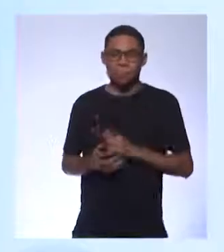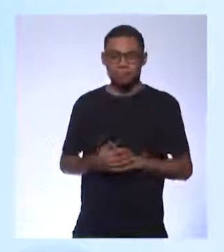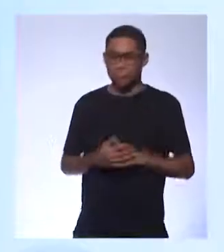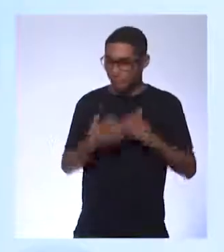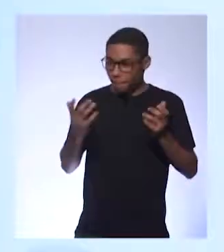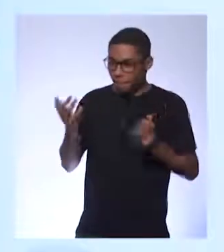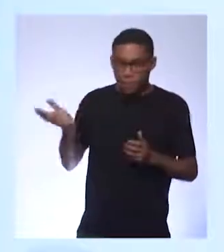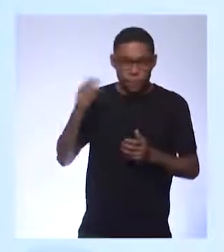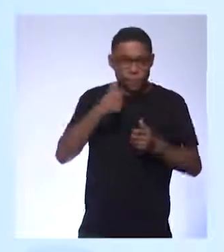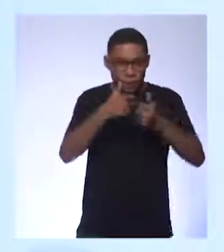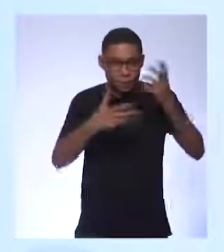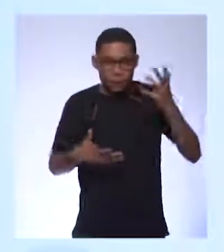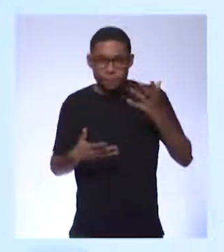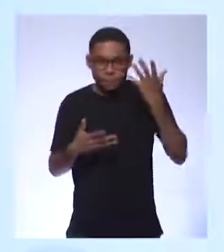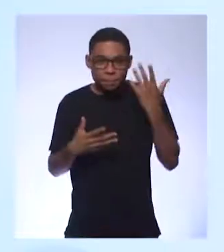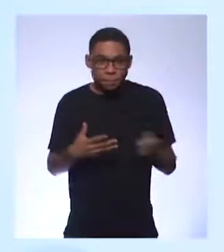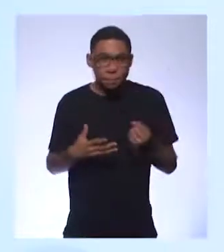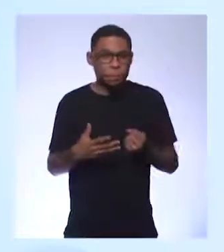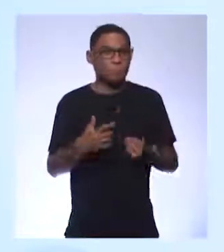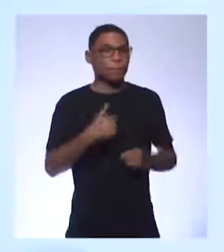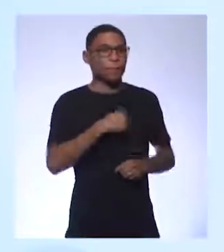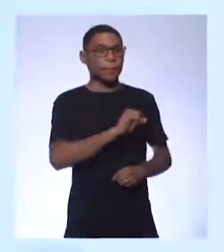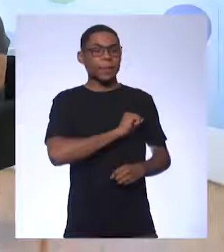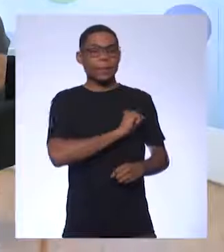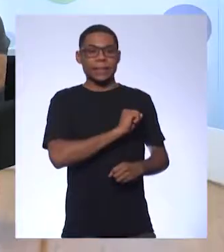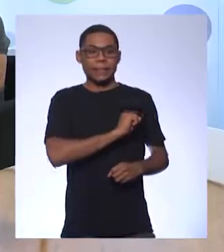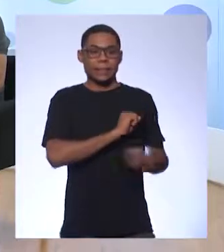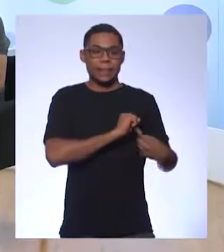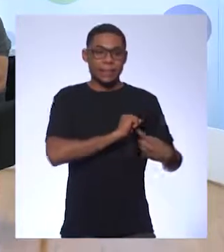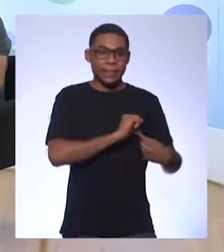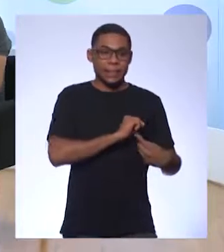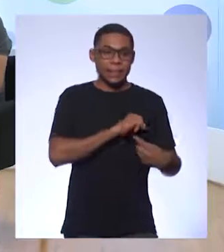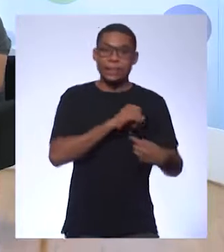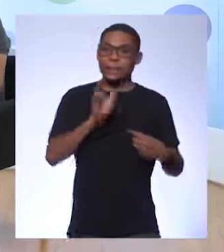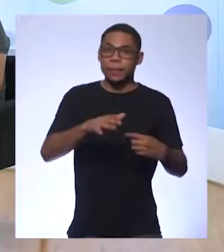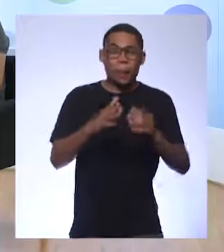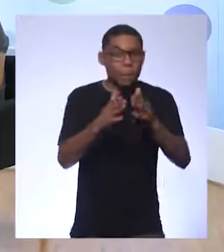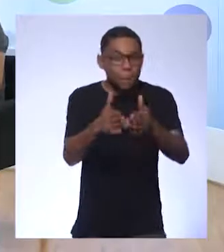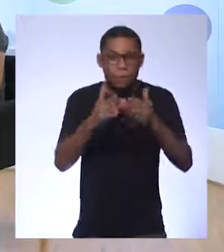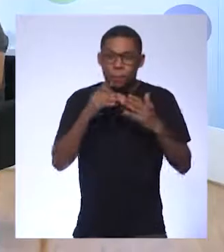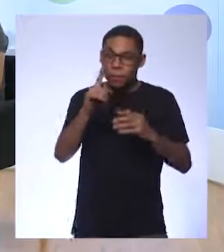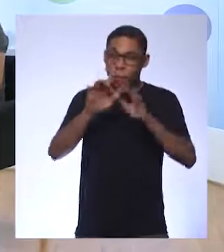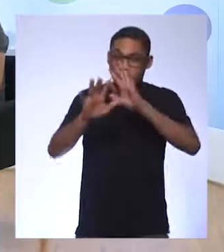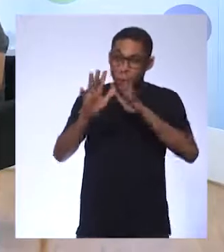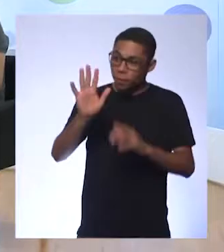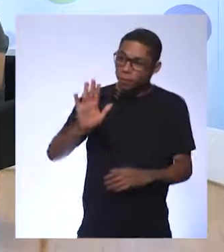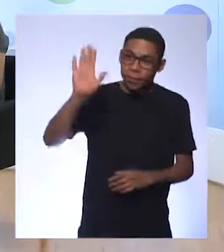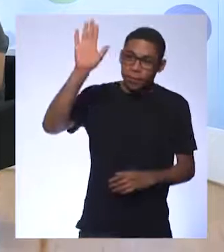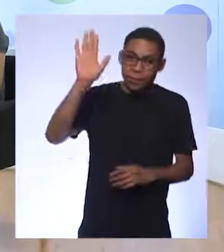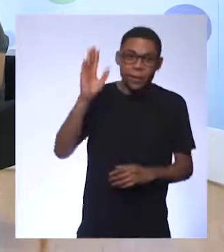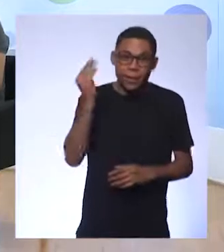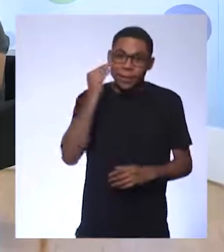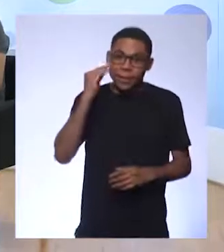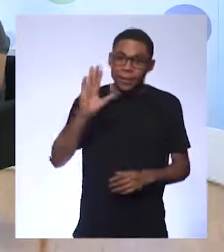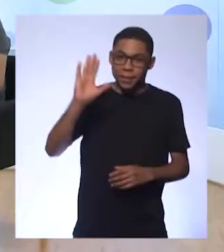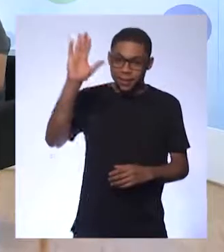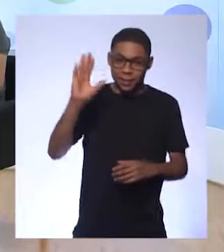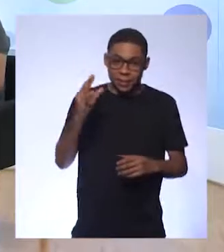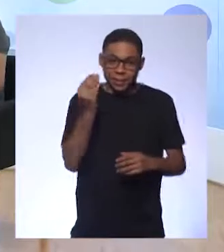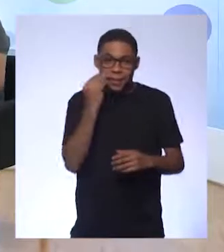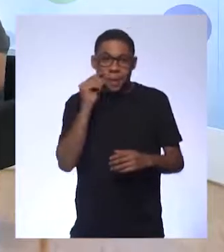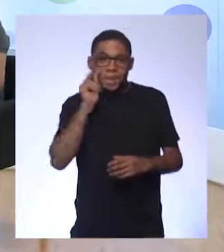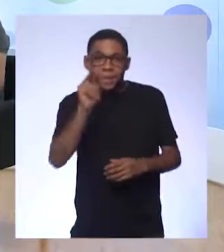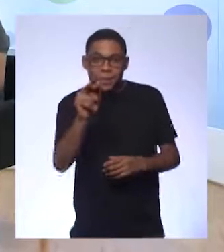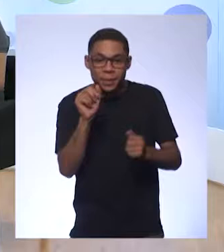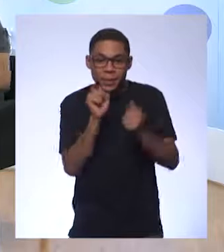aquela interação. Uau, meu coração agora Turma, aperta aí, ansioso. clica aí no mãozinha, clica na mãozinha. Sim.